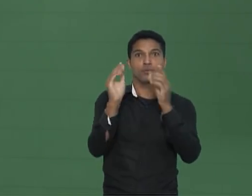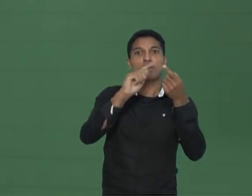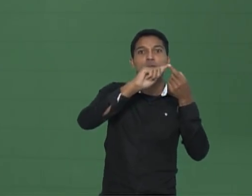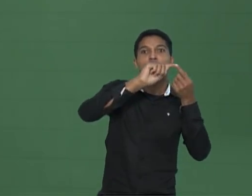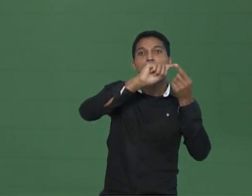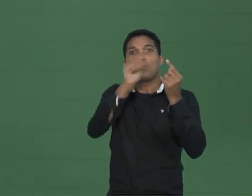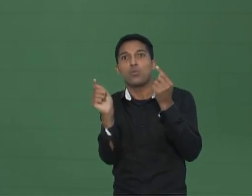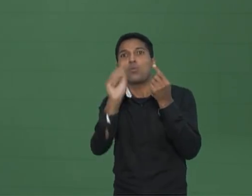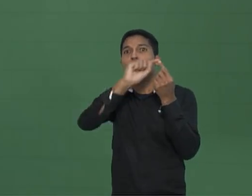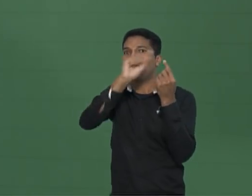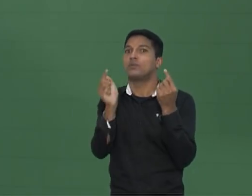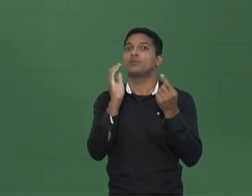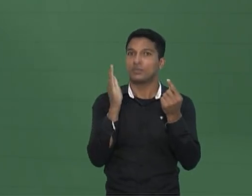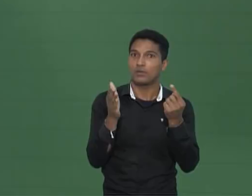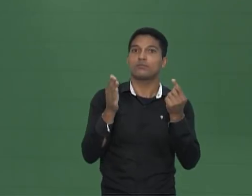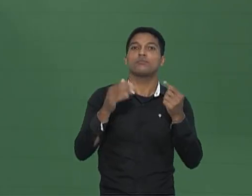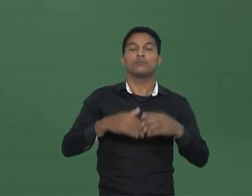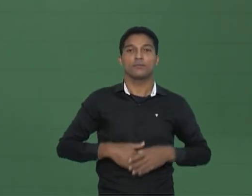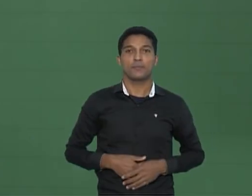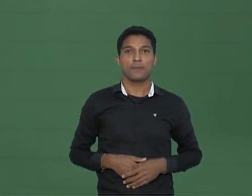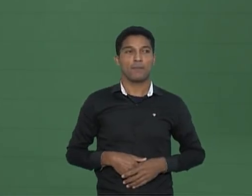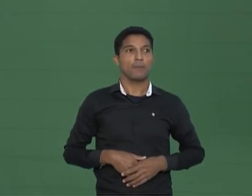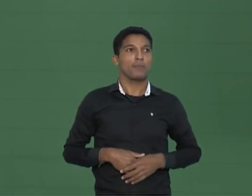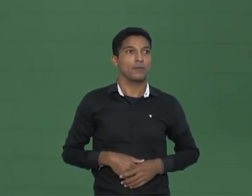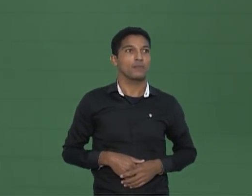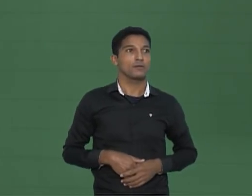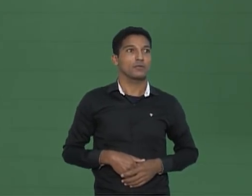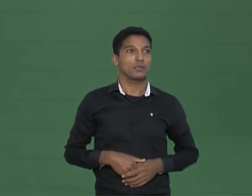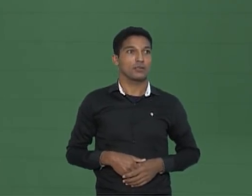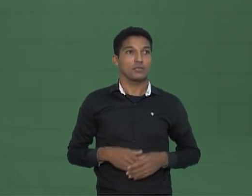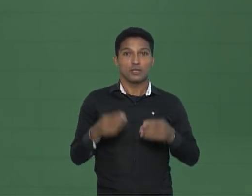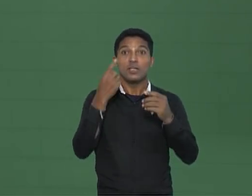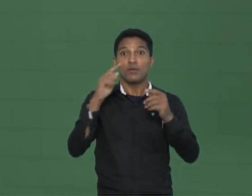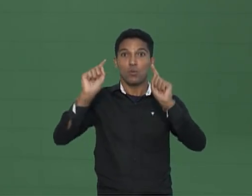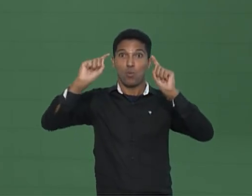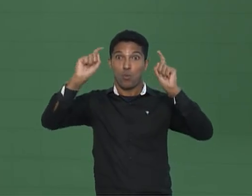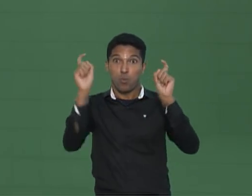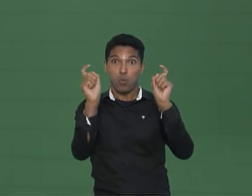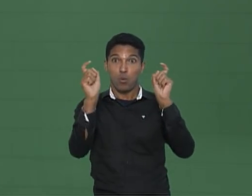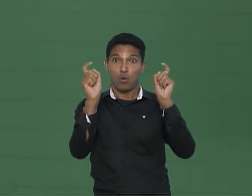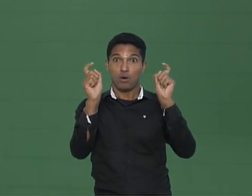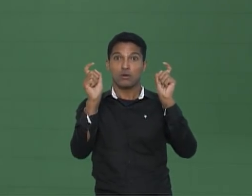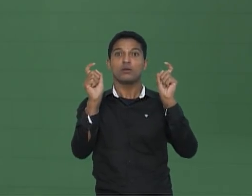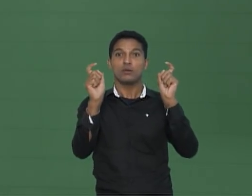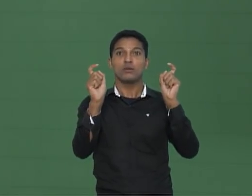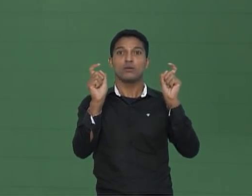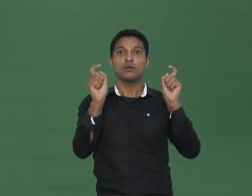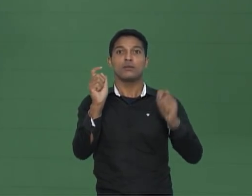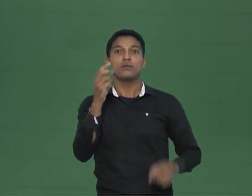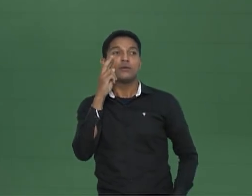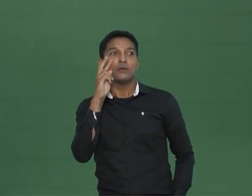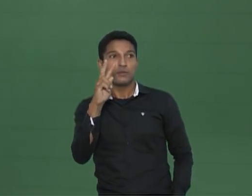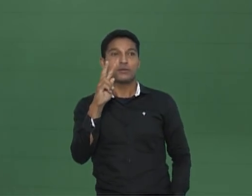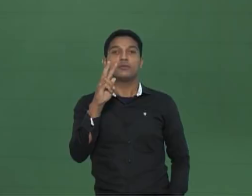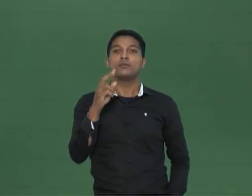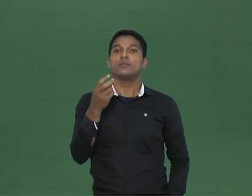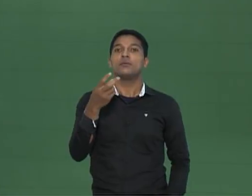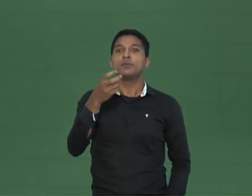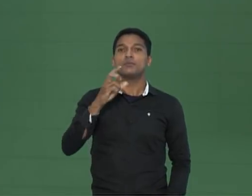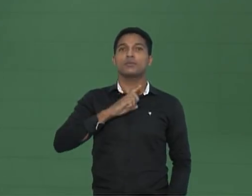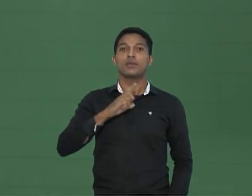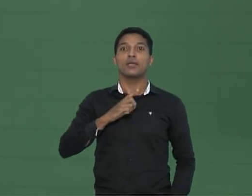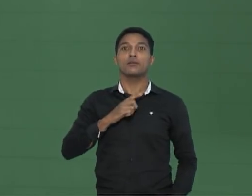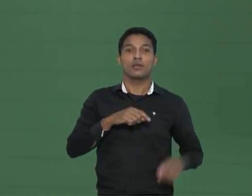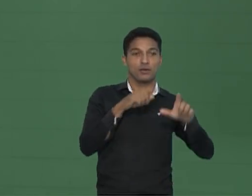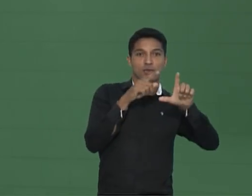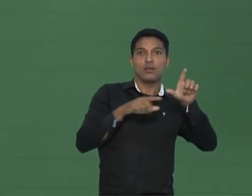certo? Bom, esse parênteses aqui, ó, se vocês notaram, nós temos termos semelhantes, então